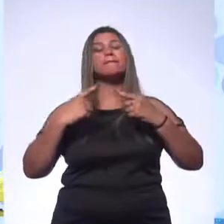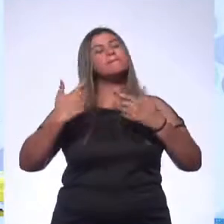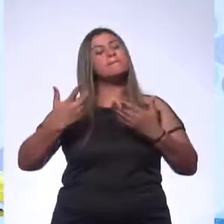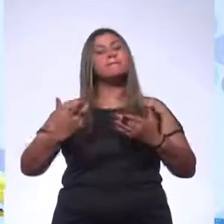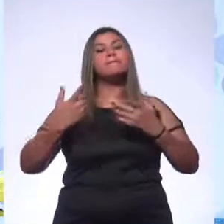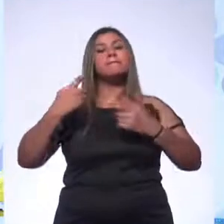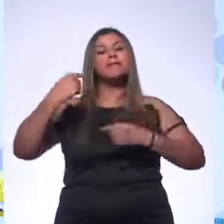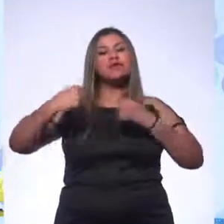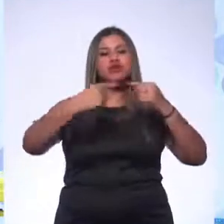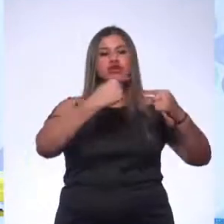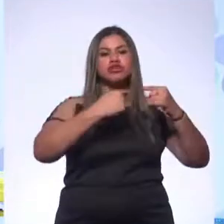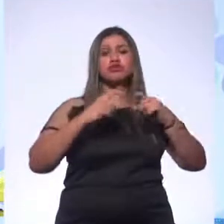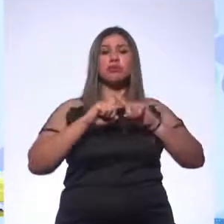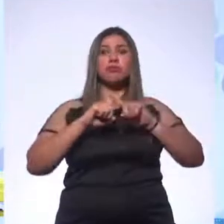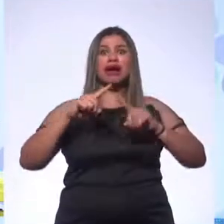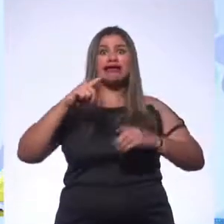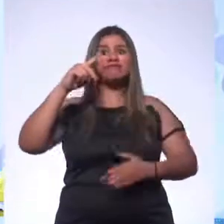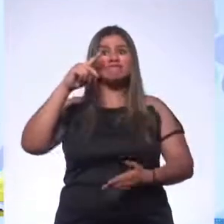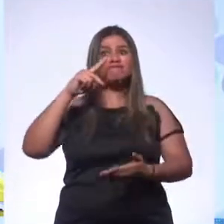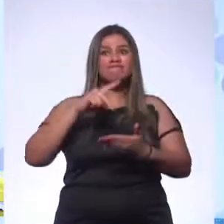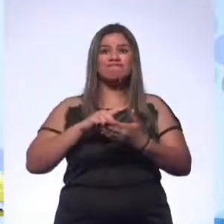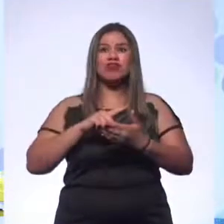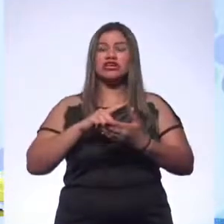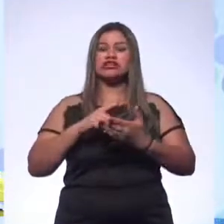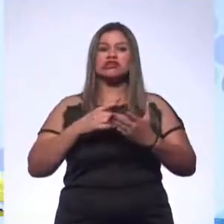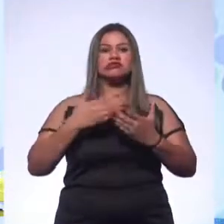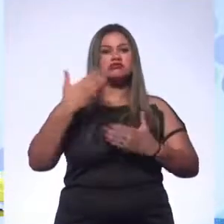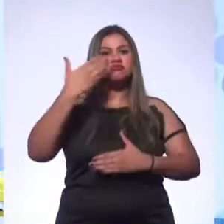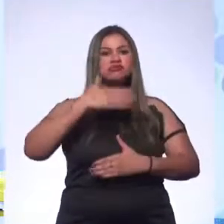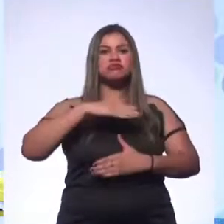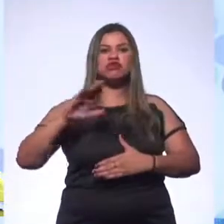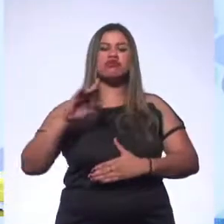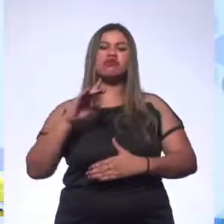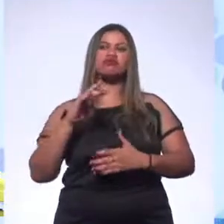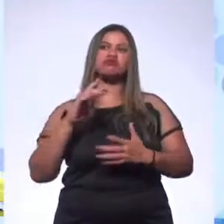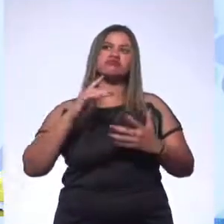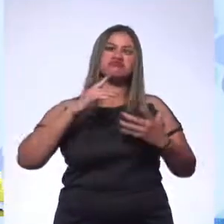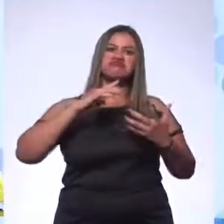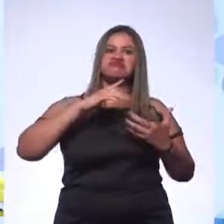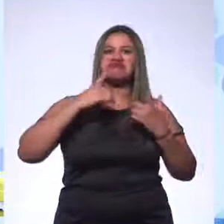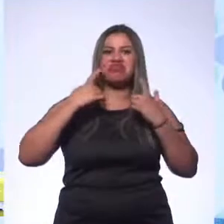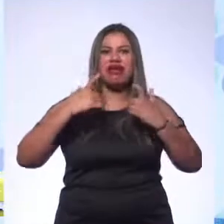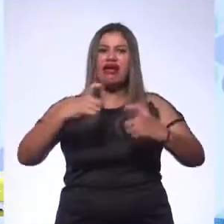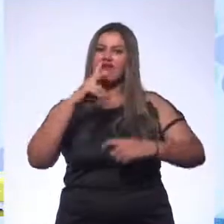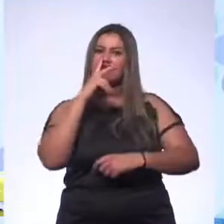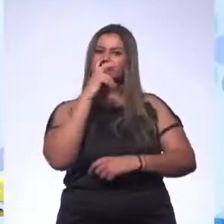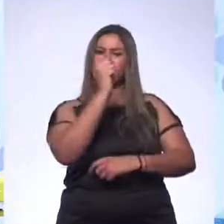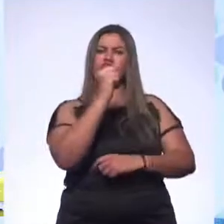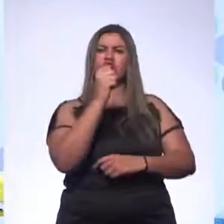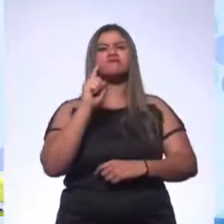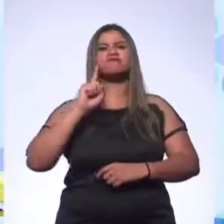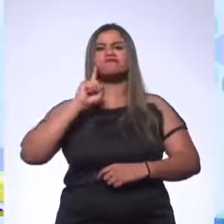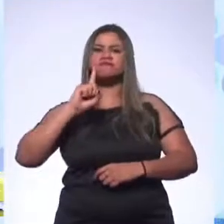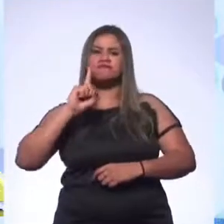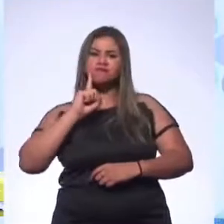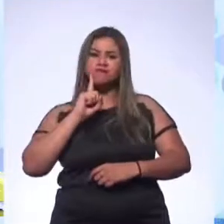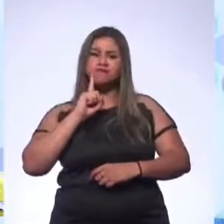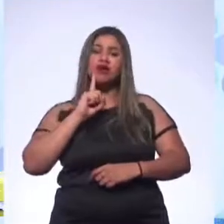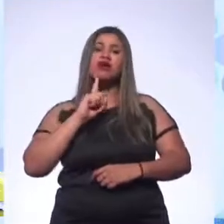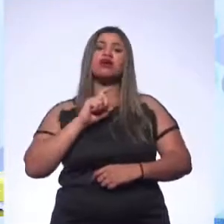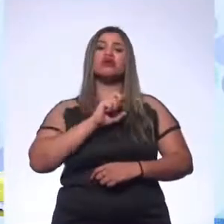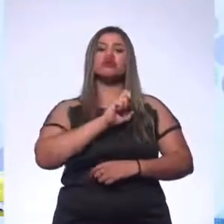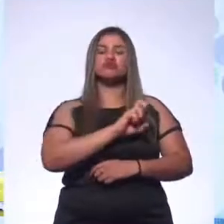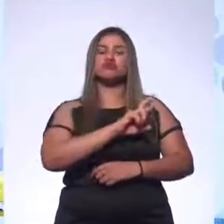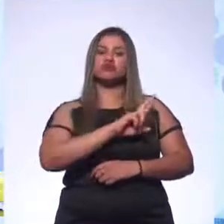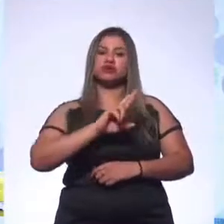que não se concretizou, ipsis literi, com uma guerra entre Estados Unidos e União